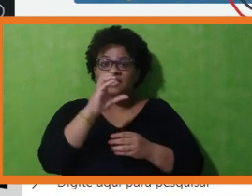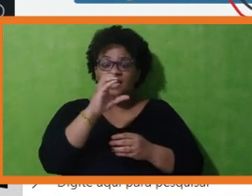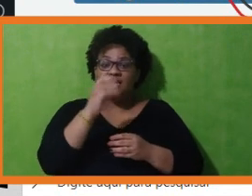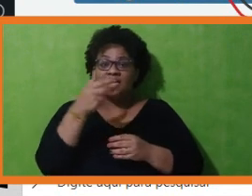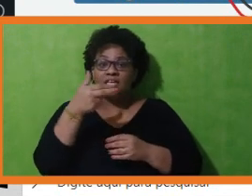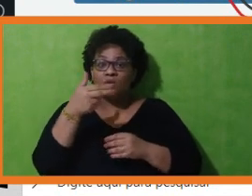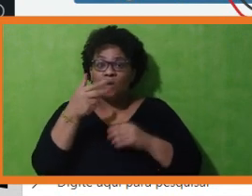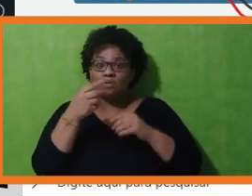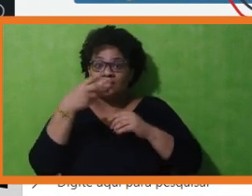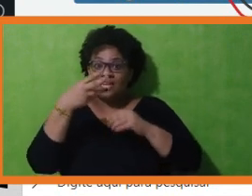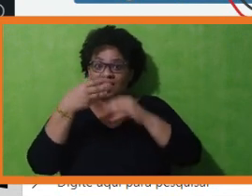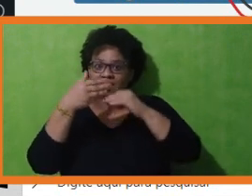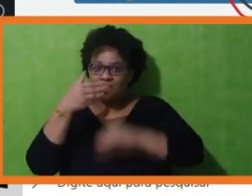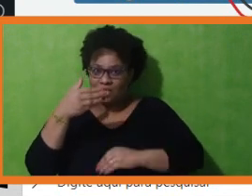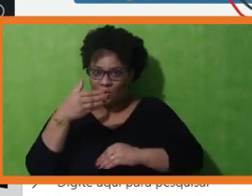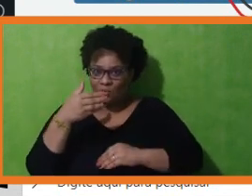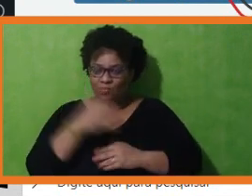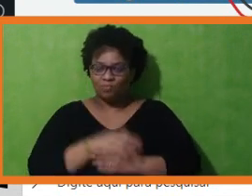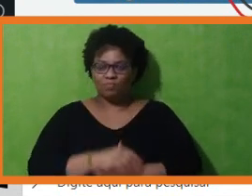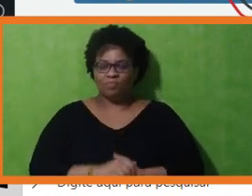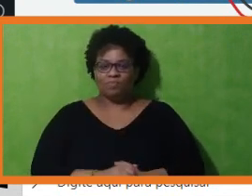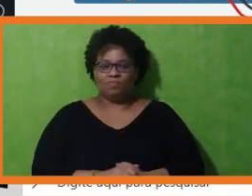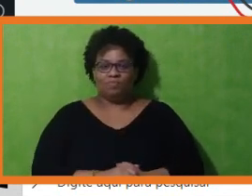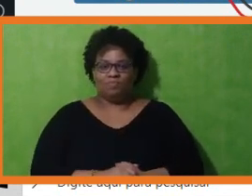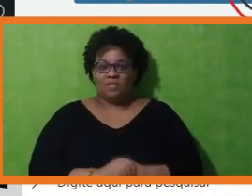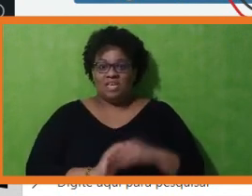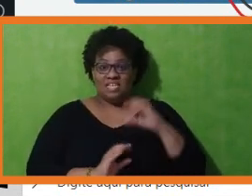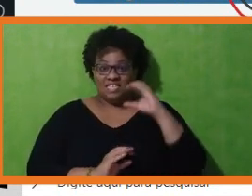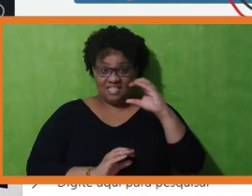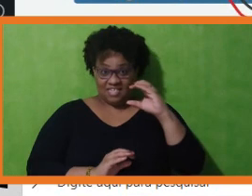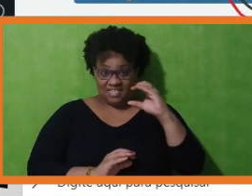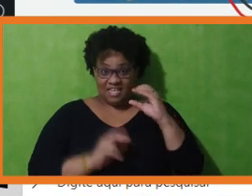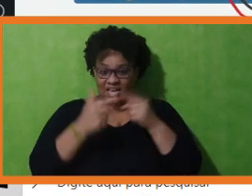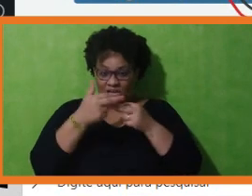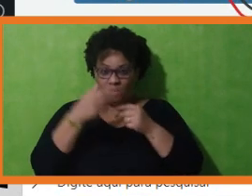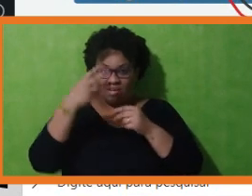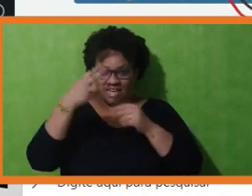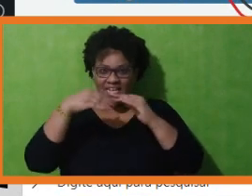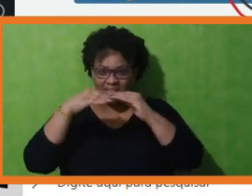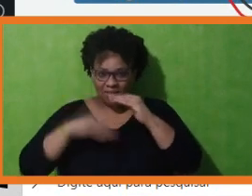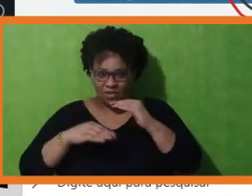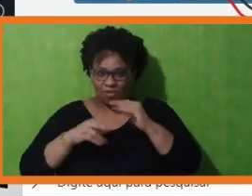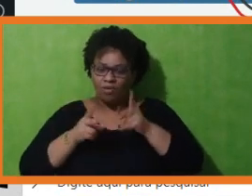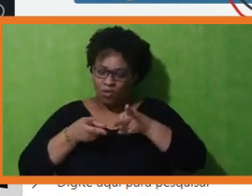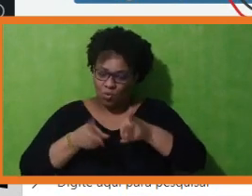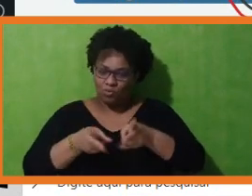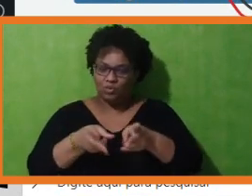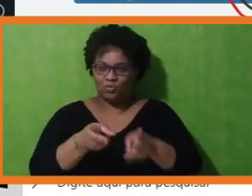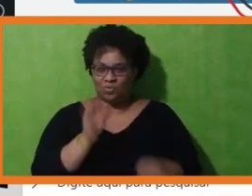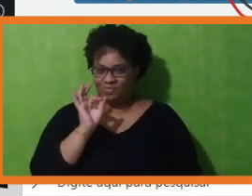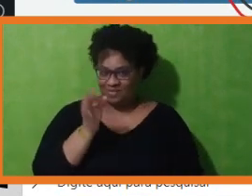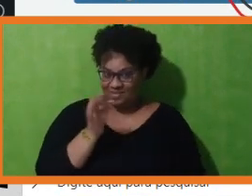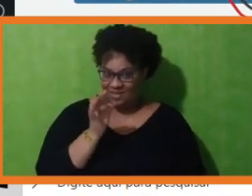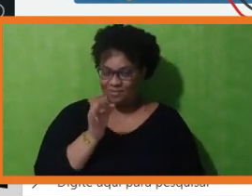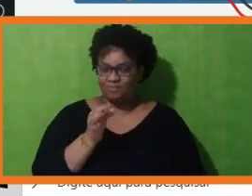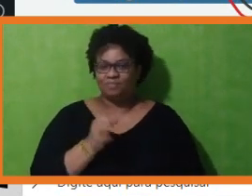que o C seja igual a seja menor que 3. Enquanto o C for menor que 3, esse para continua.